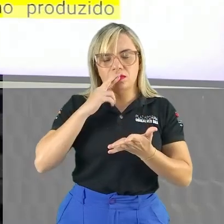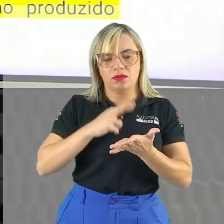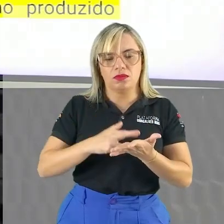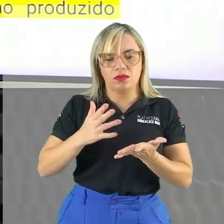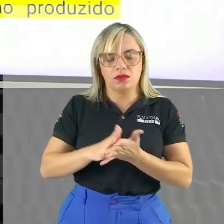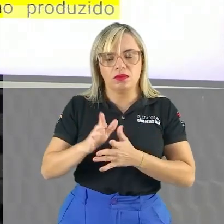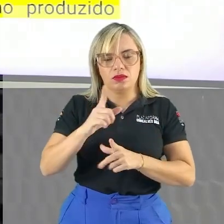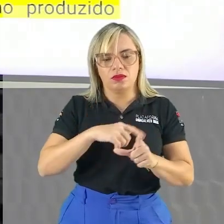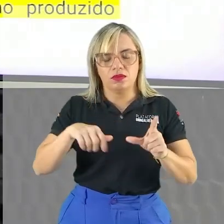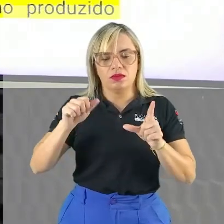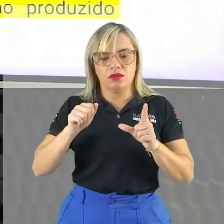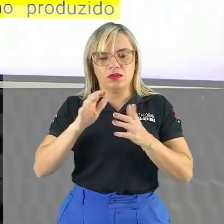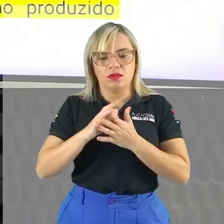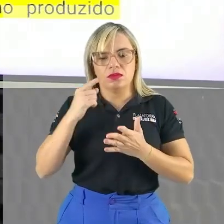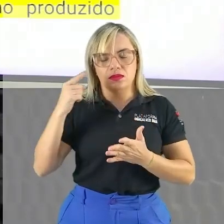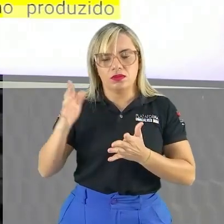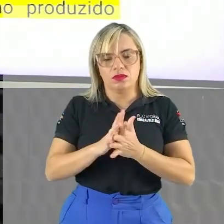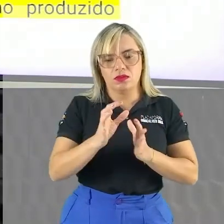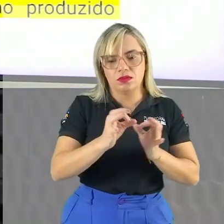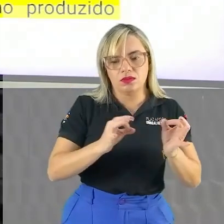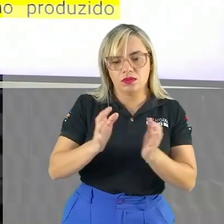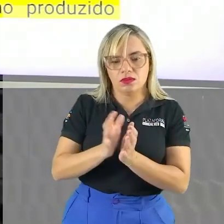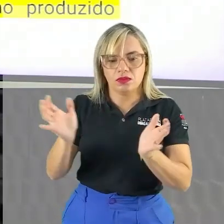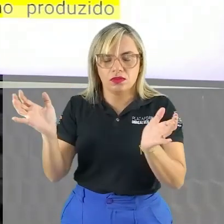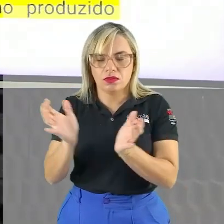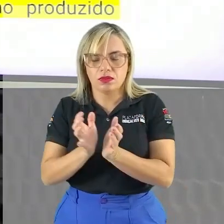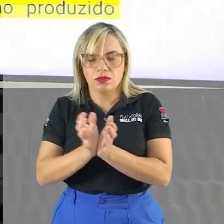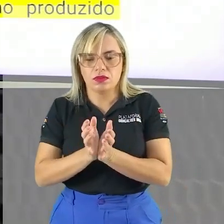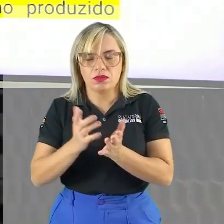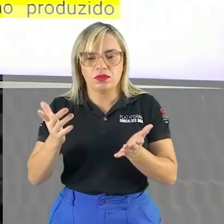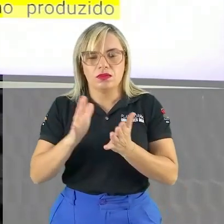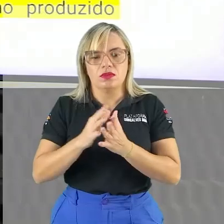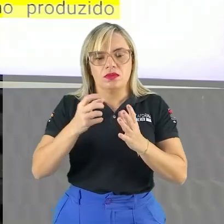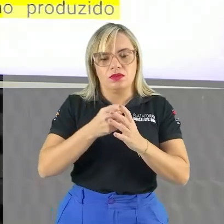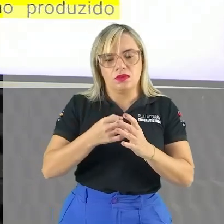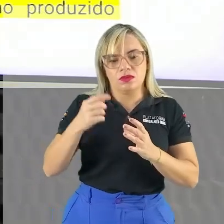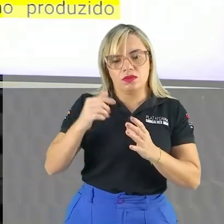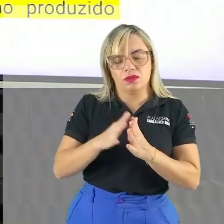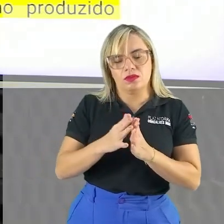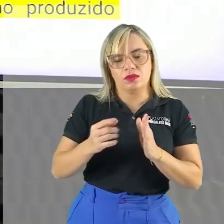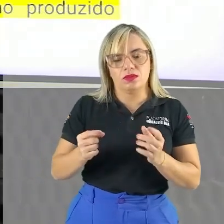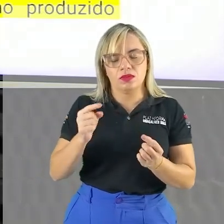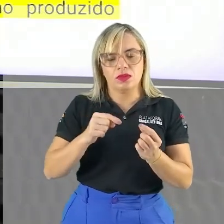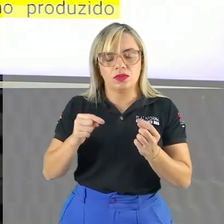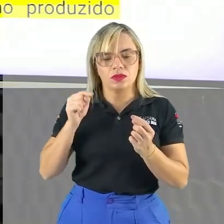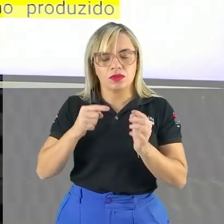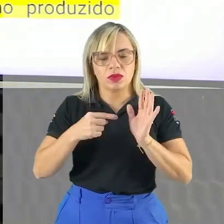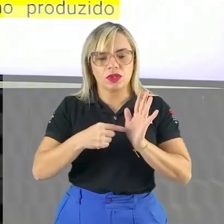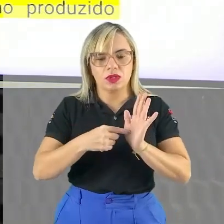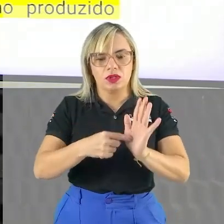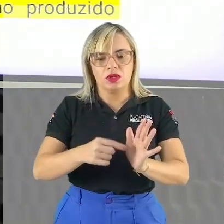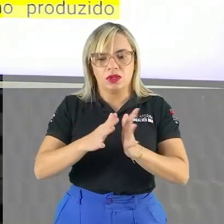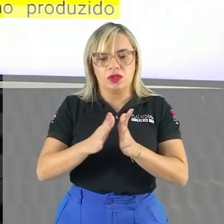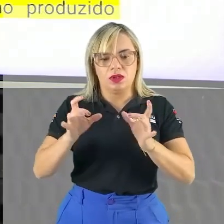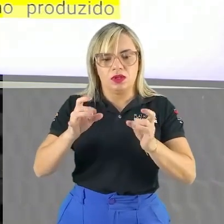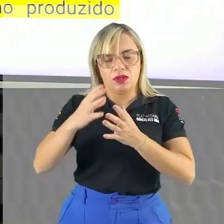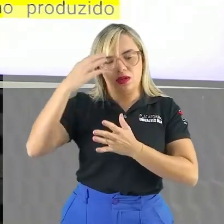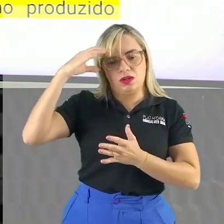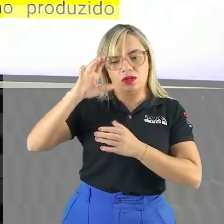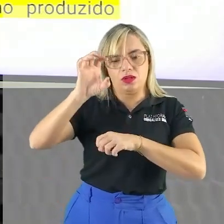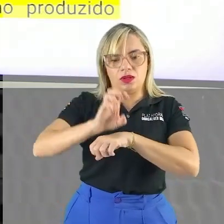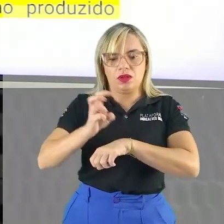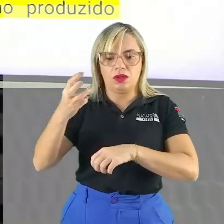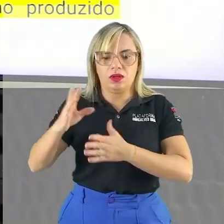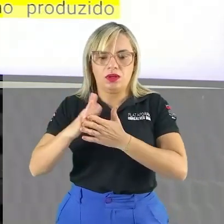aqui é a letra A. Elaboração de um conjunto, né, de obras que apontou a especificidade da cultura maranhense comparado ao que era produzido no